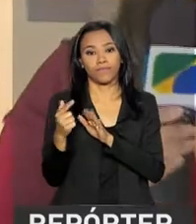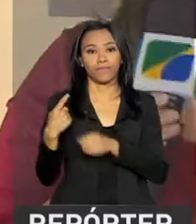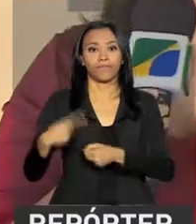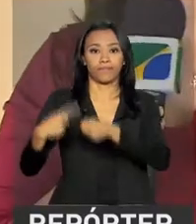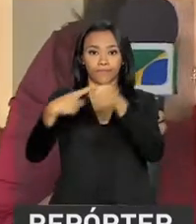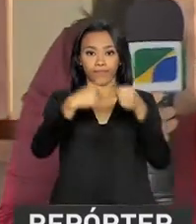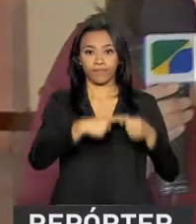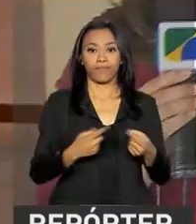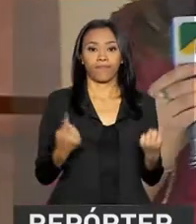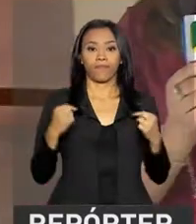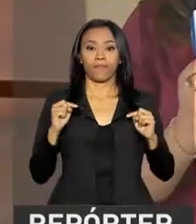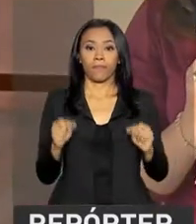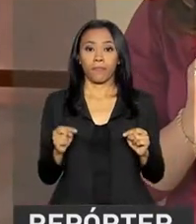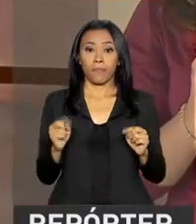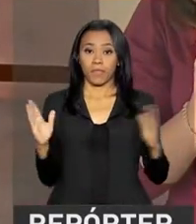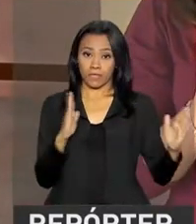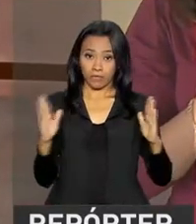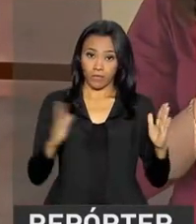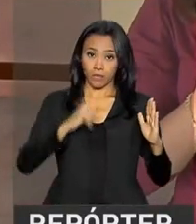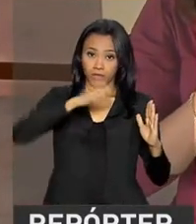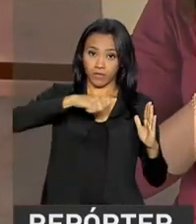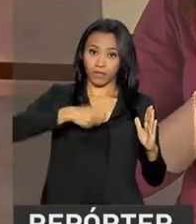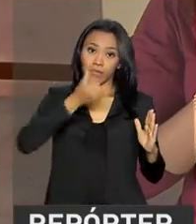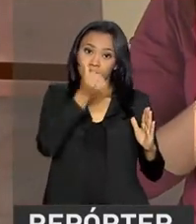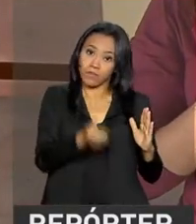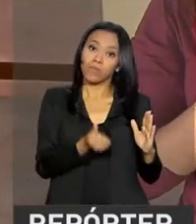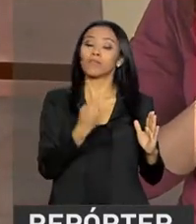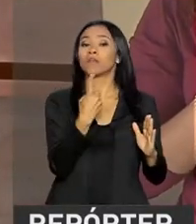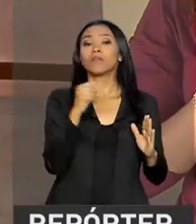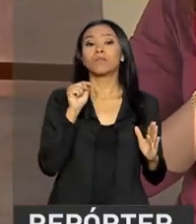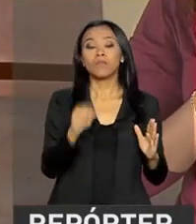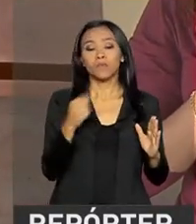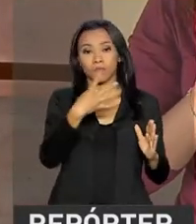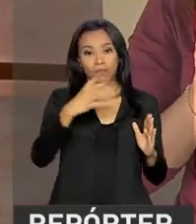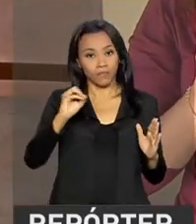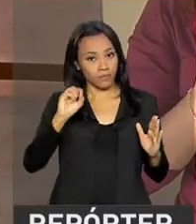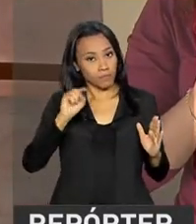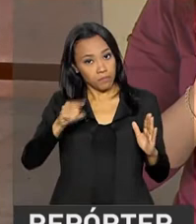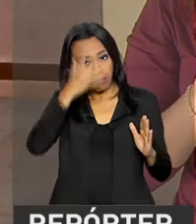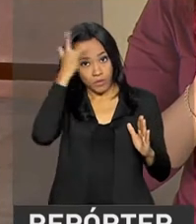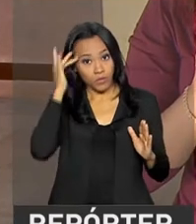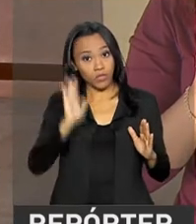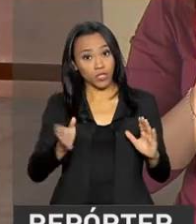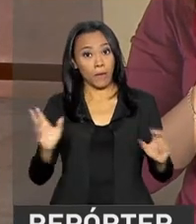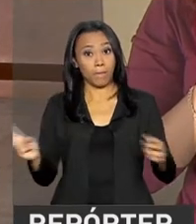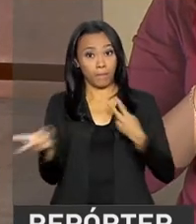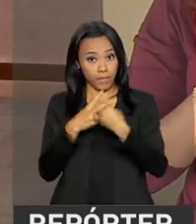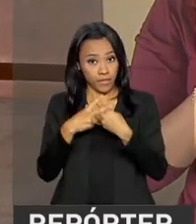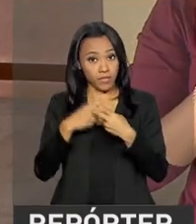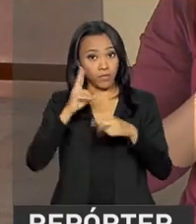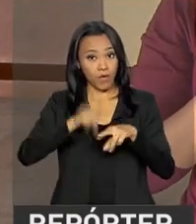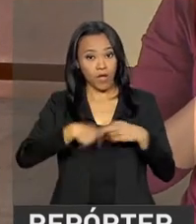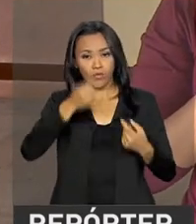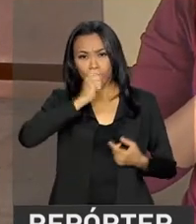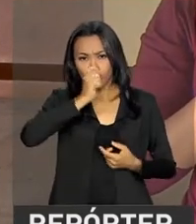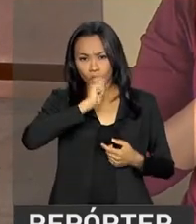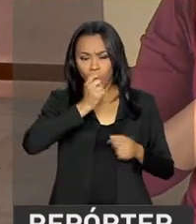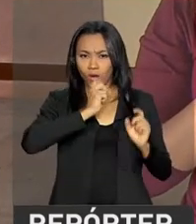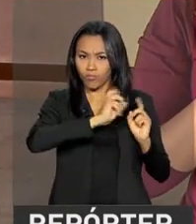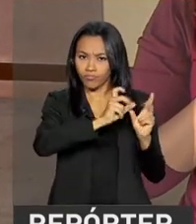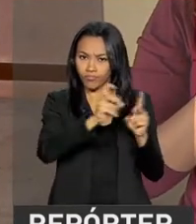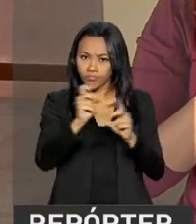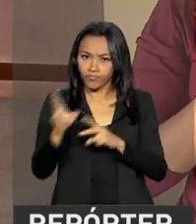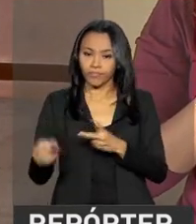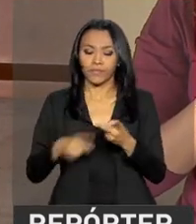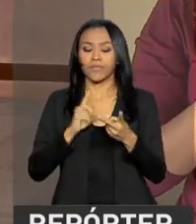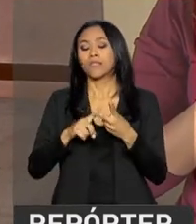e durante esses seis meses de ação 1400 pessoas foram presas relacionadas com o tráfico de drogas e também com o